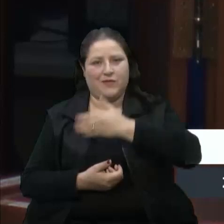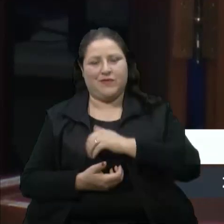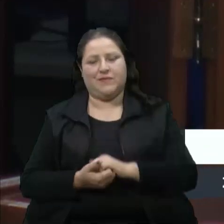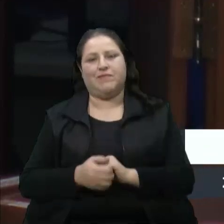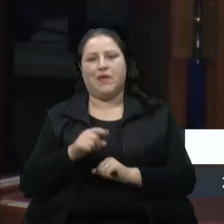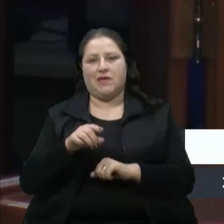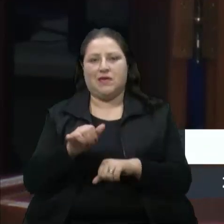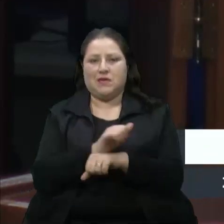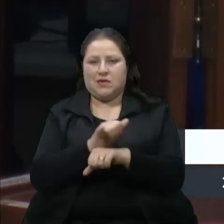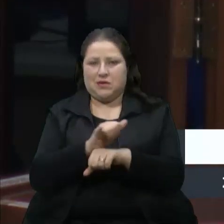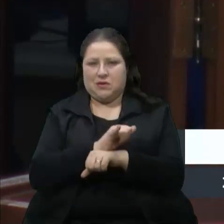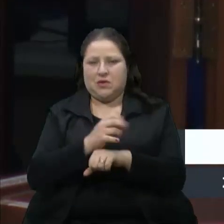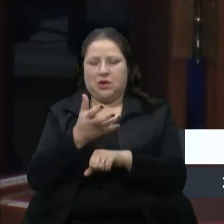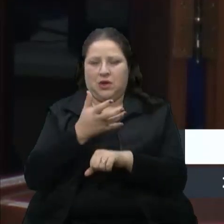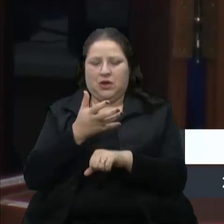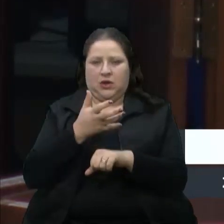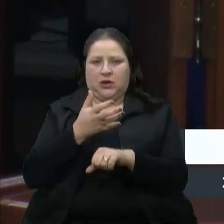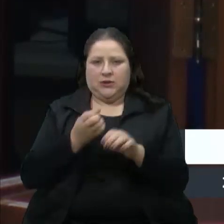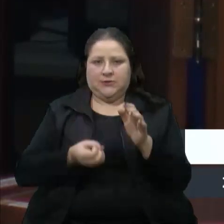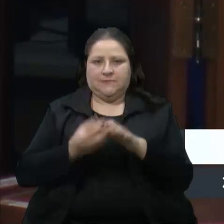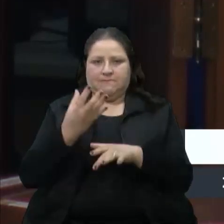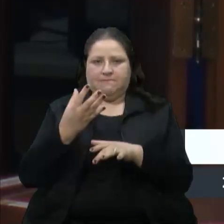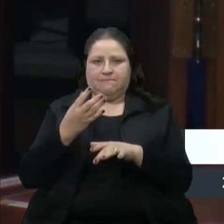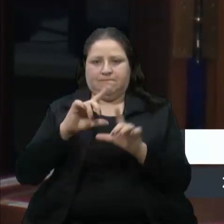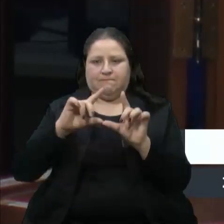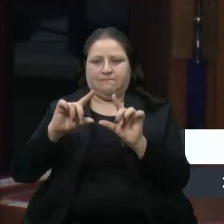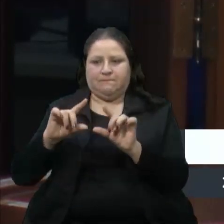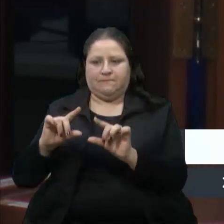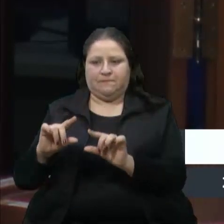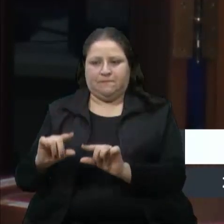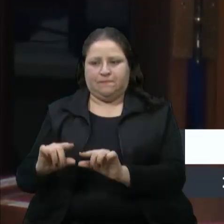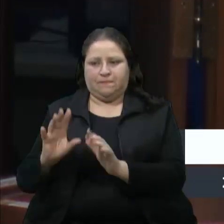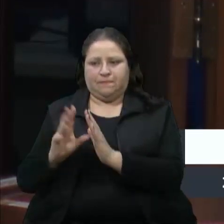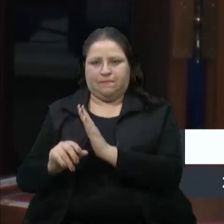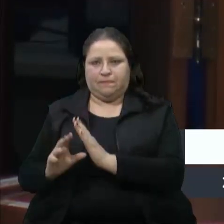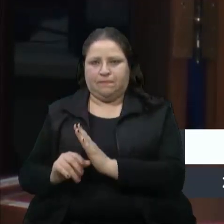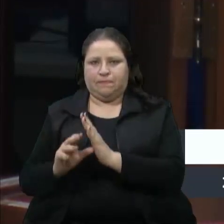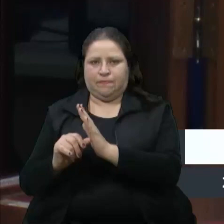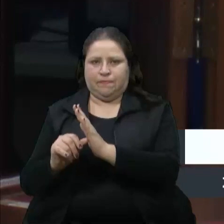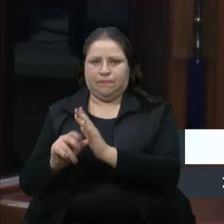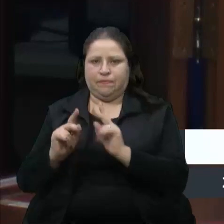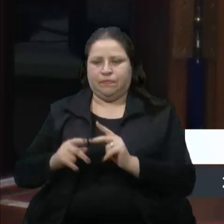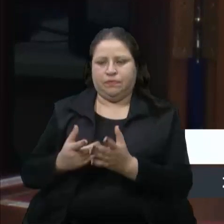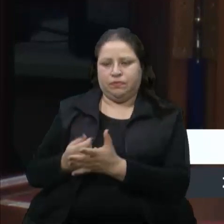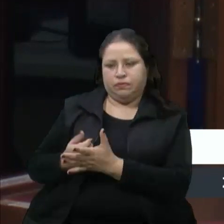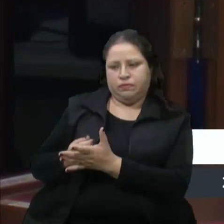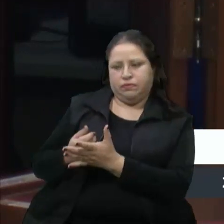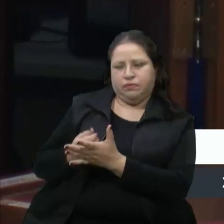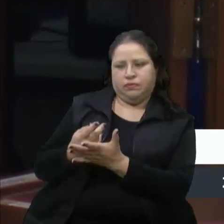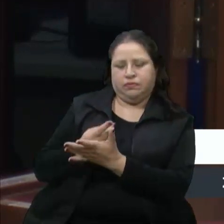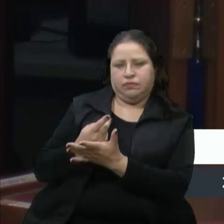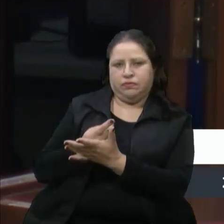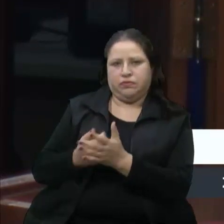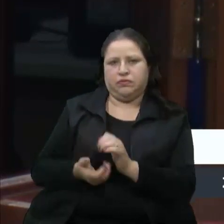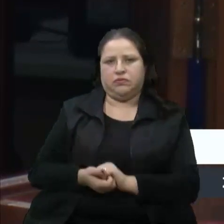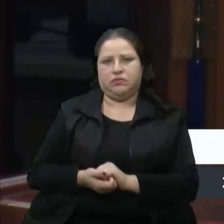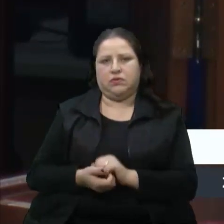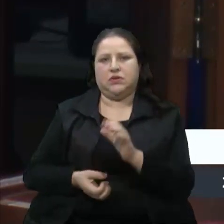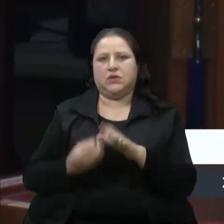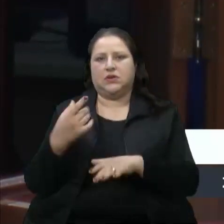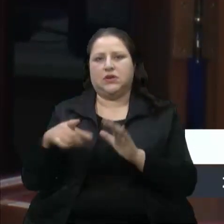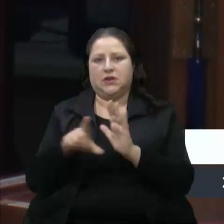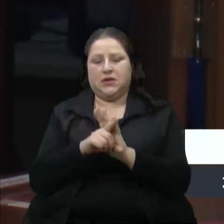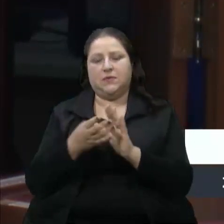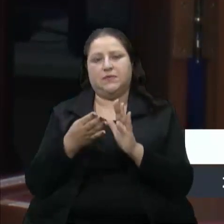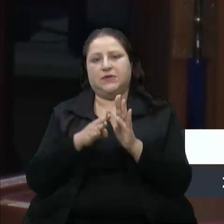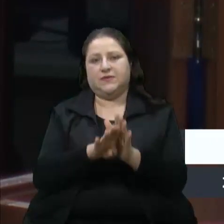os furtos no comércio ilegal, né, é com esta lei para poder beneficiar também quem